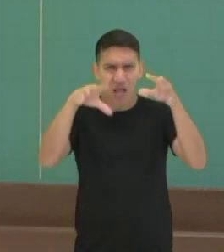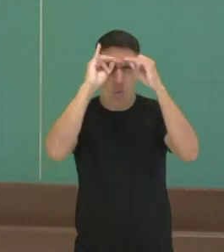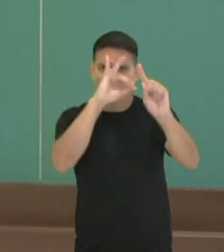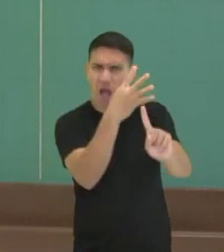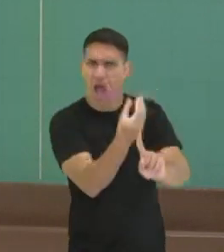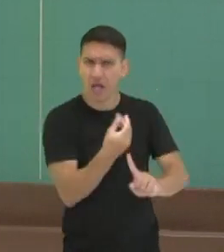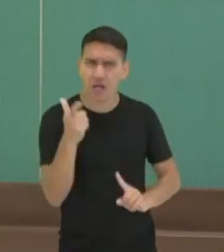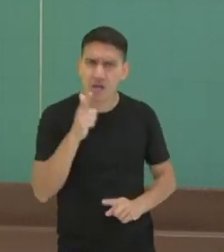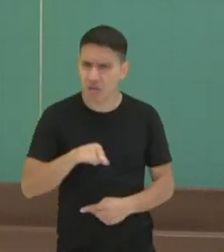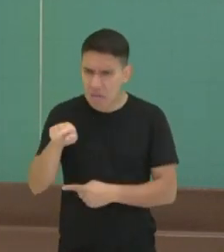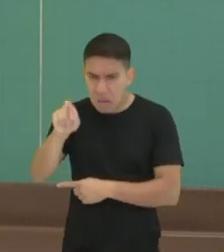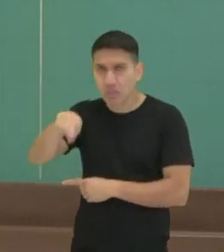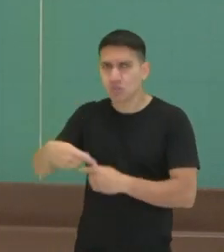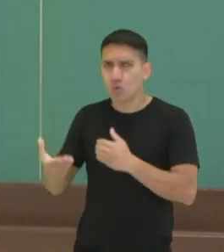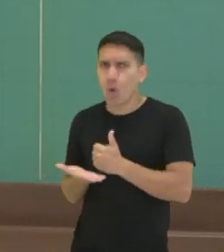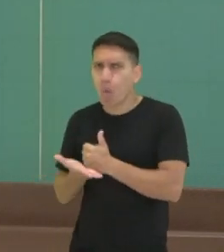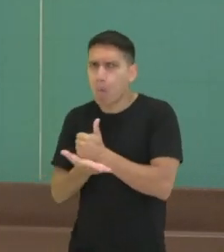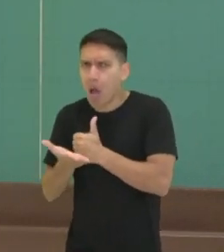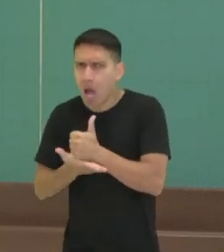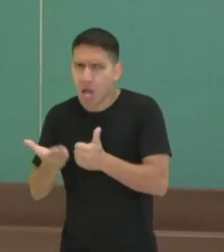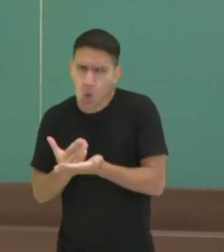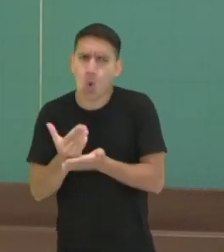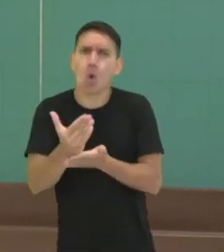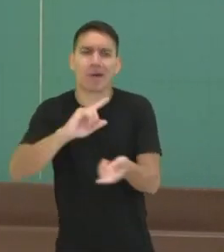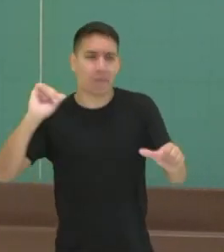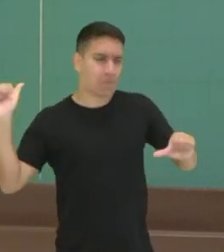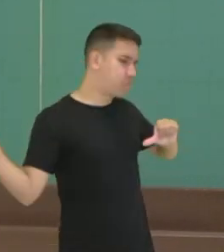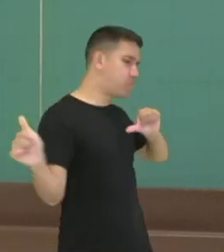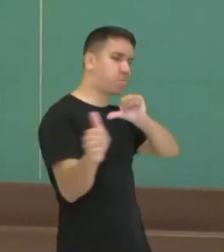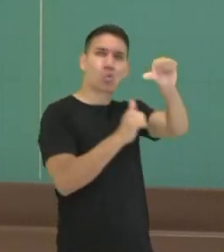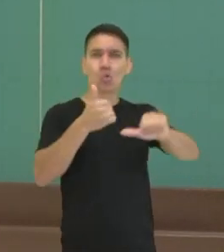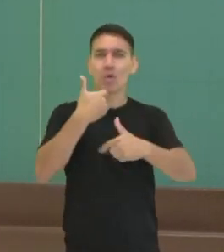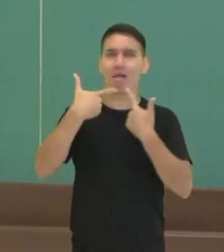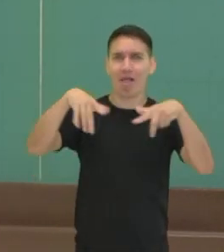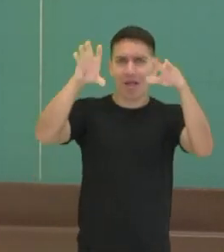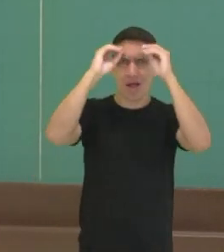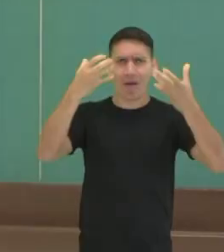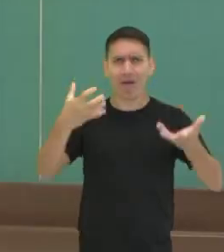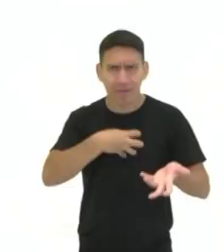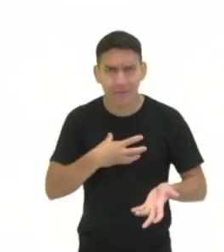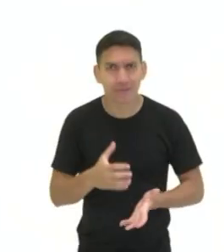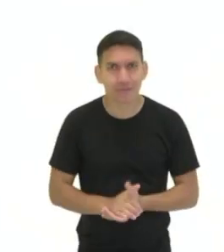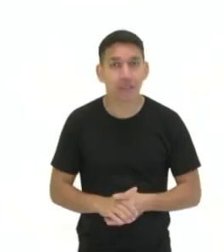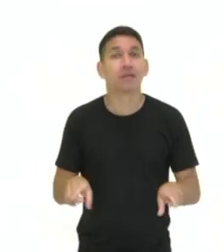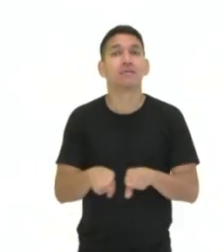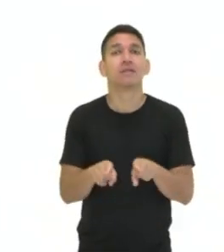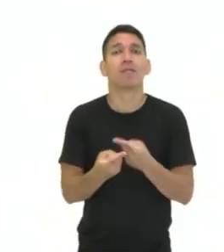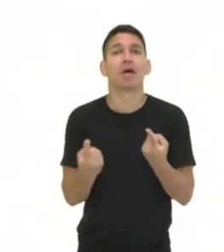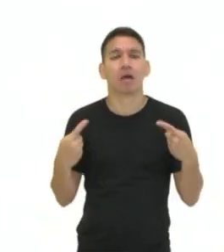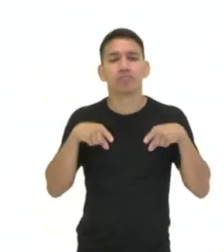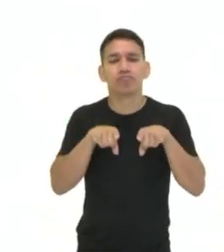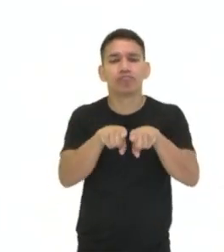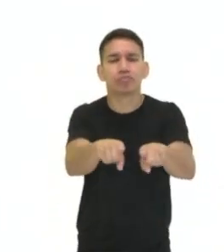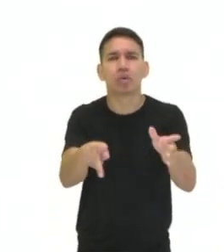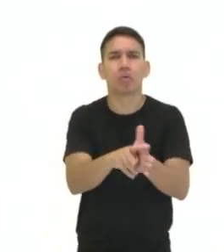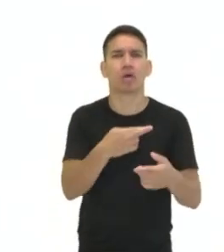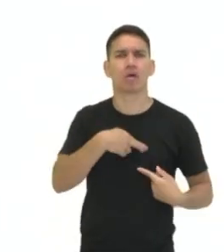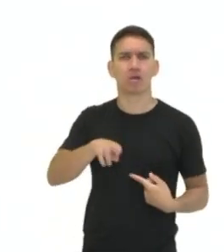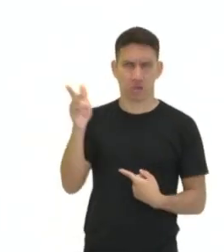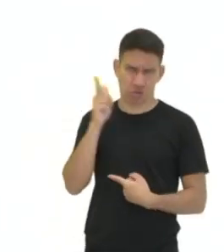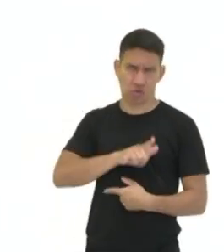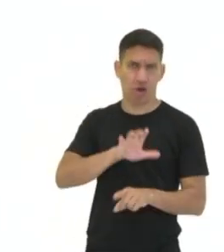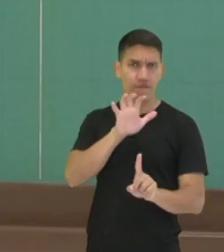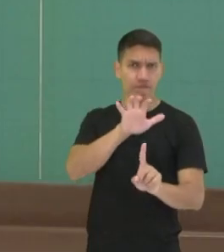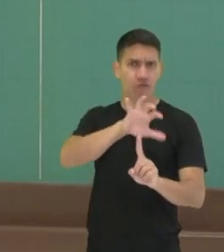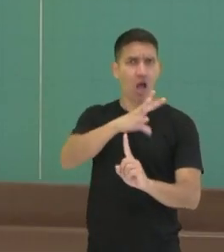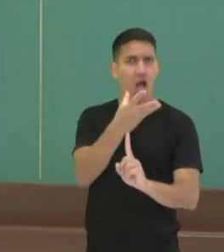pode ser base de fazer toda uma transformação de uma linguagem? E o sincretismo religioso pode influenciar a arte?